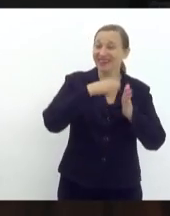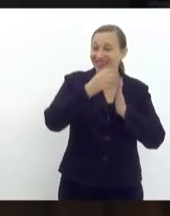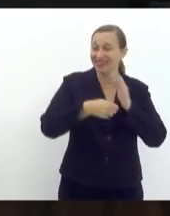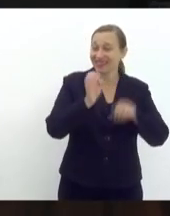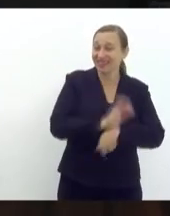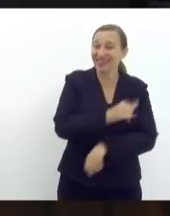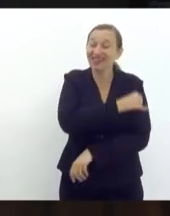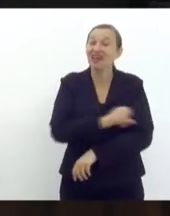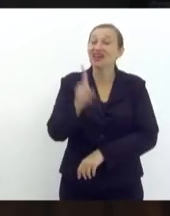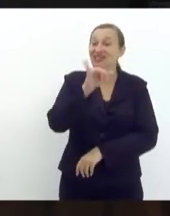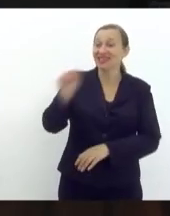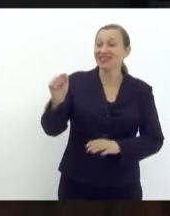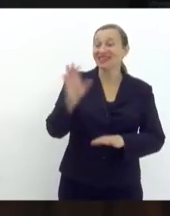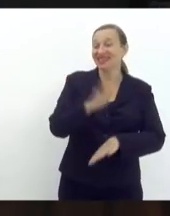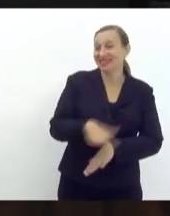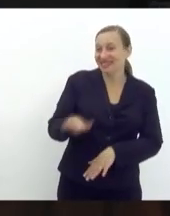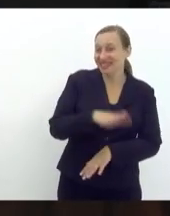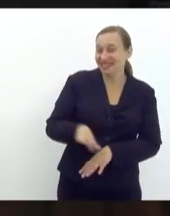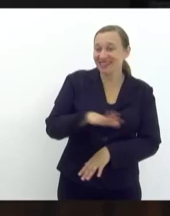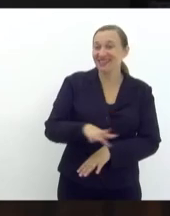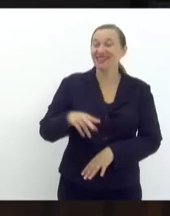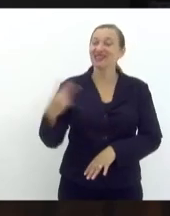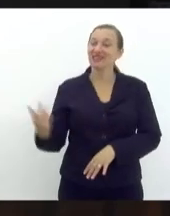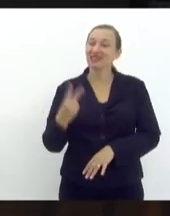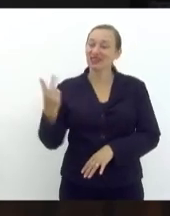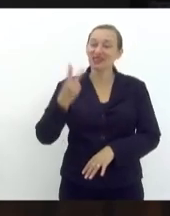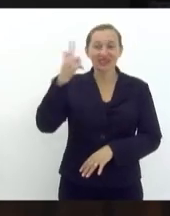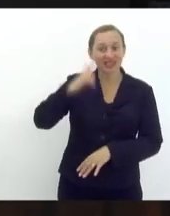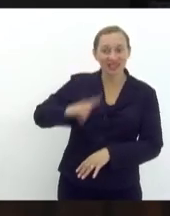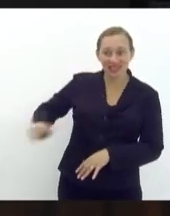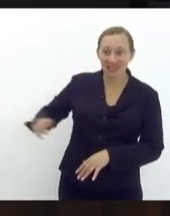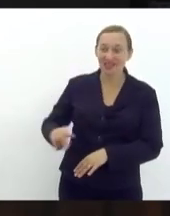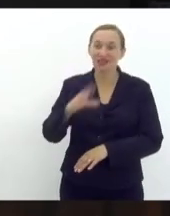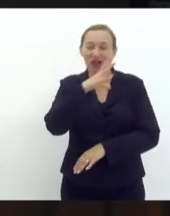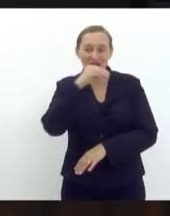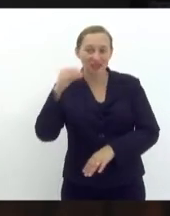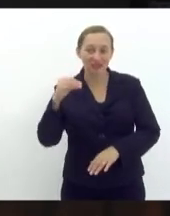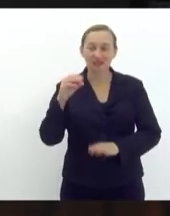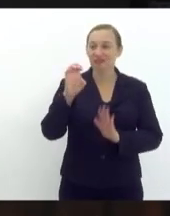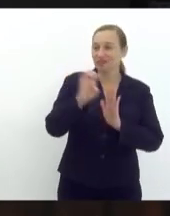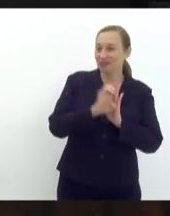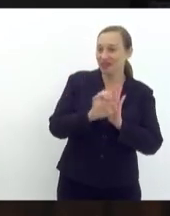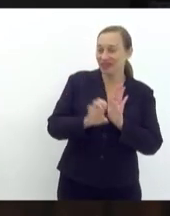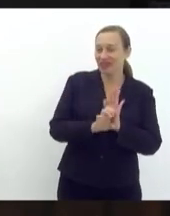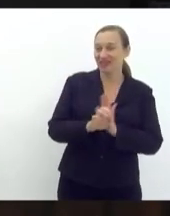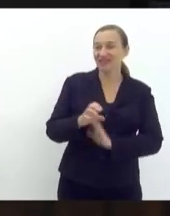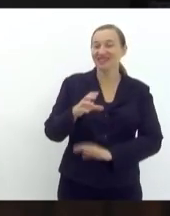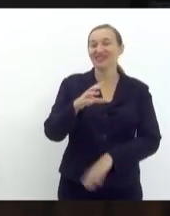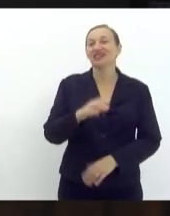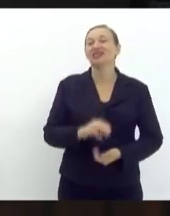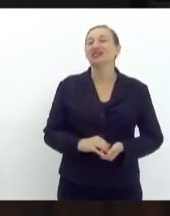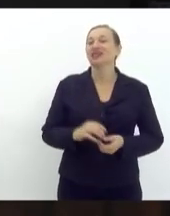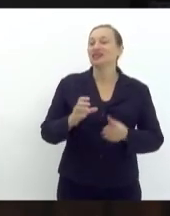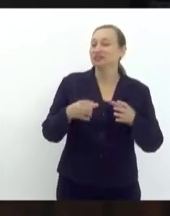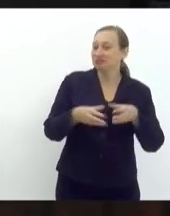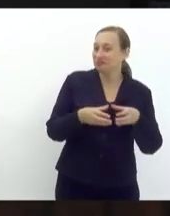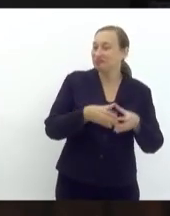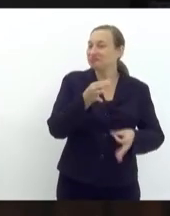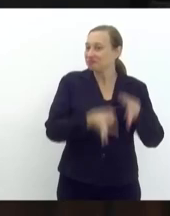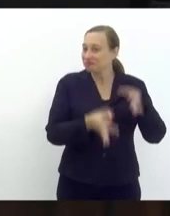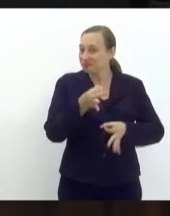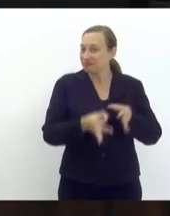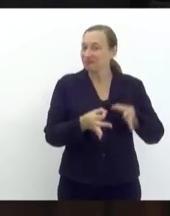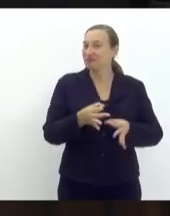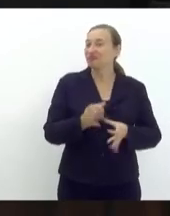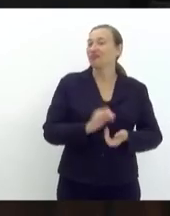e dia das crianças e a semana de valorização dos Direitos da Criança e do Adolescente da forma que menciona das comissões de condições de Justiça pela